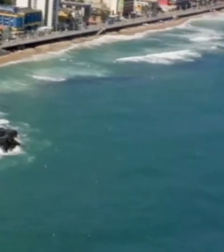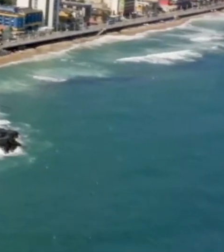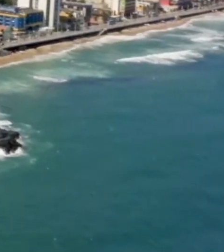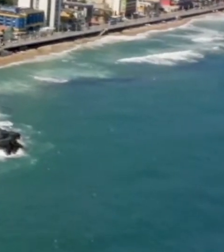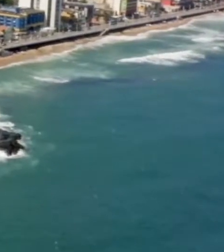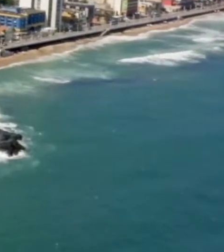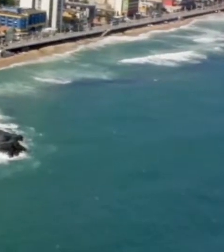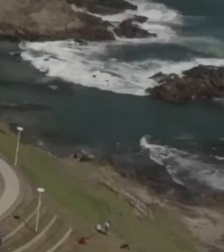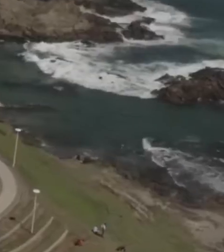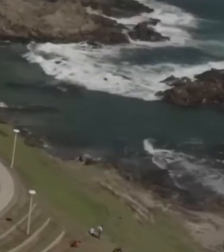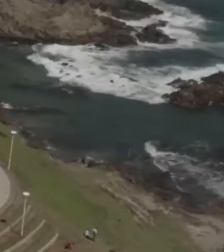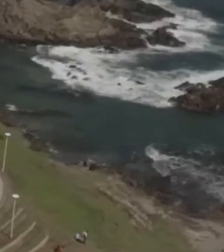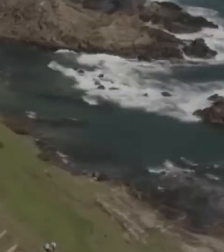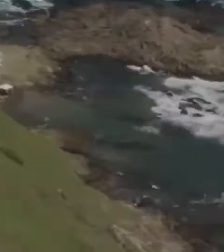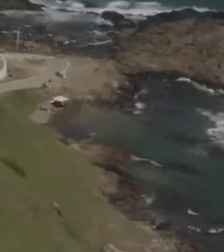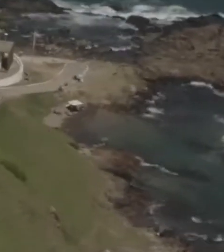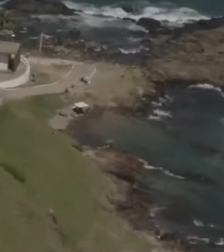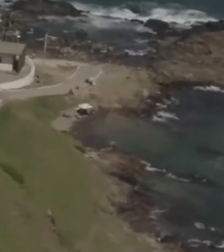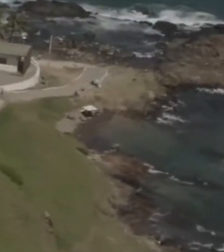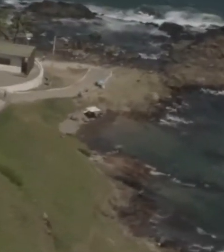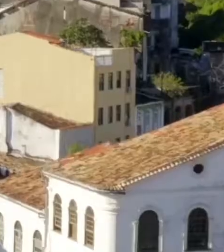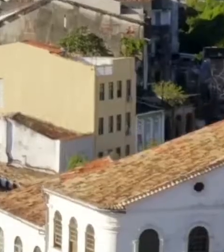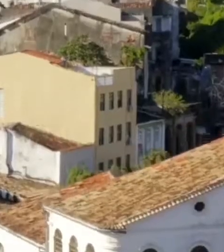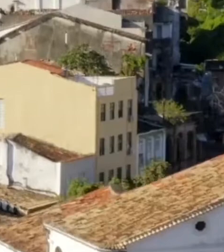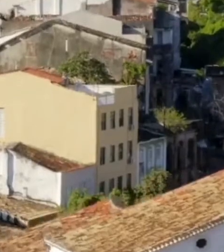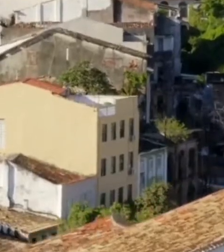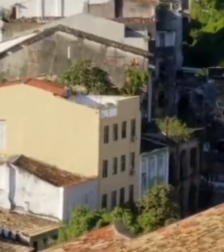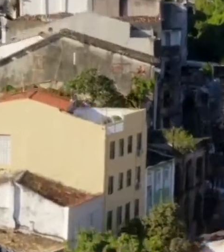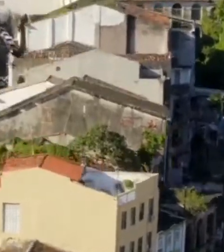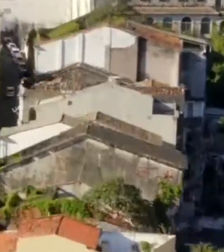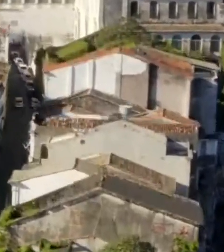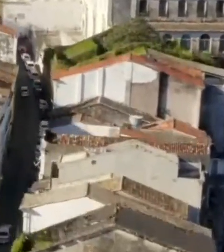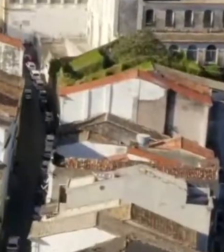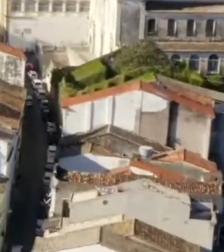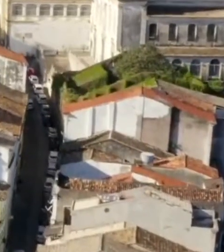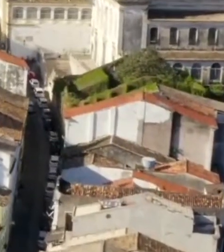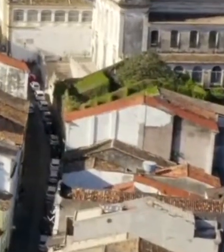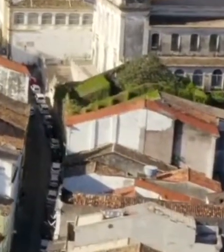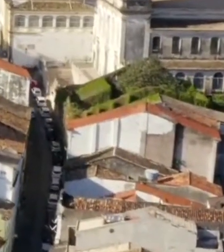Farol com cidade ao fundo, no telhado em letras pretas, Marinha do Brasil.